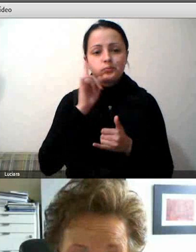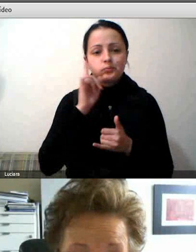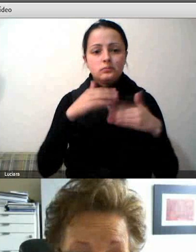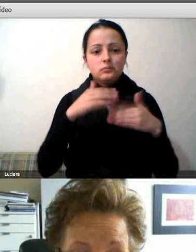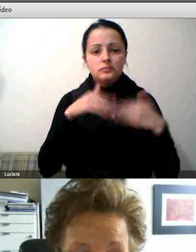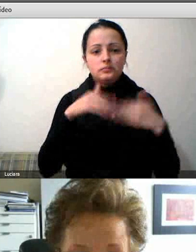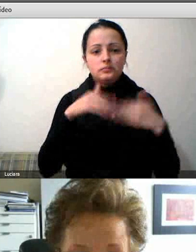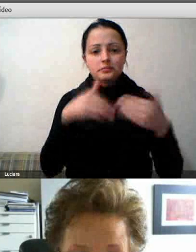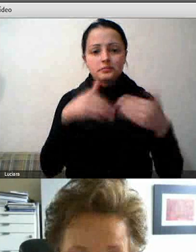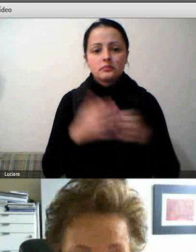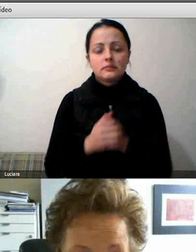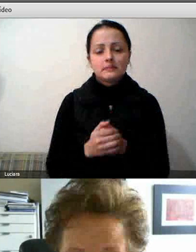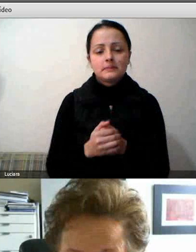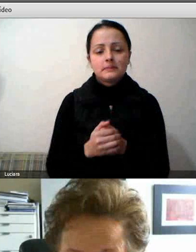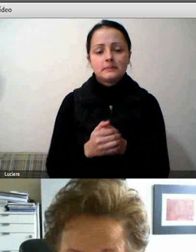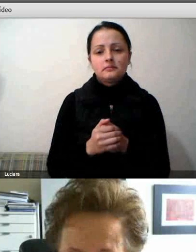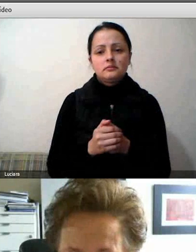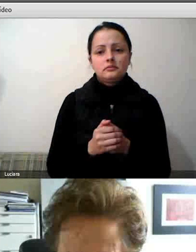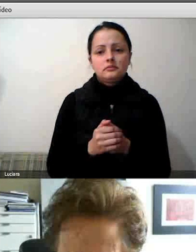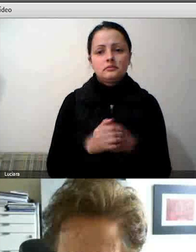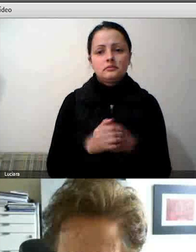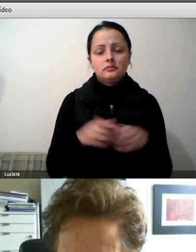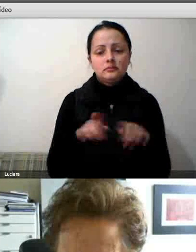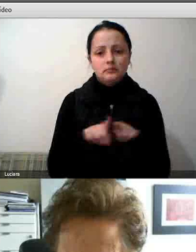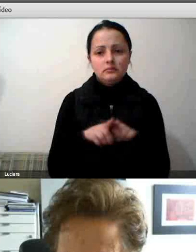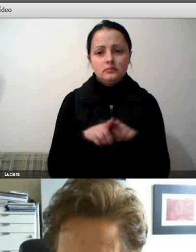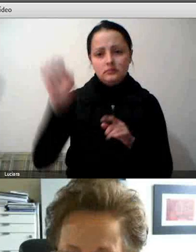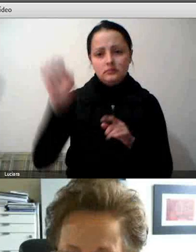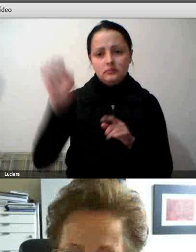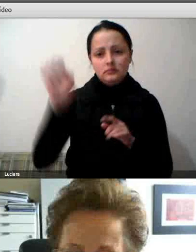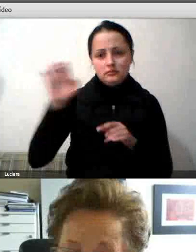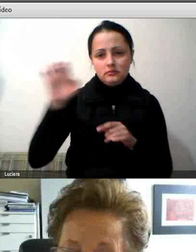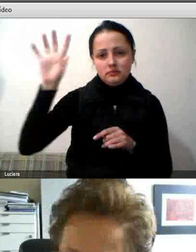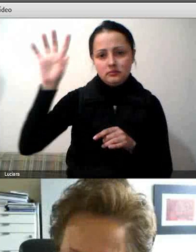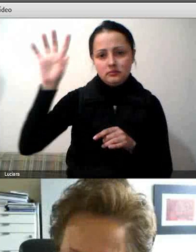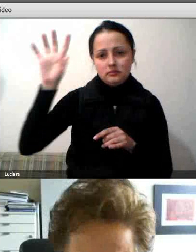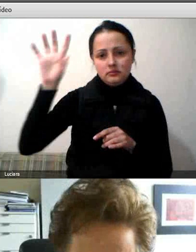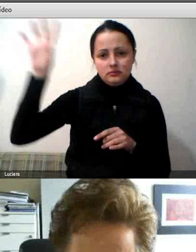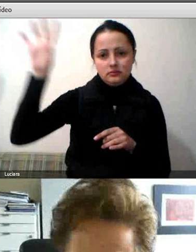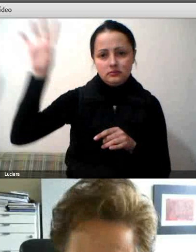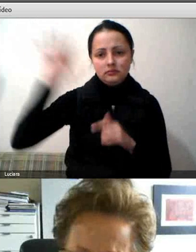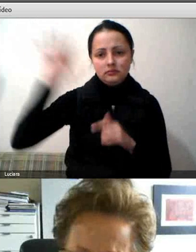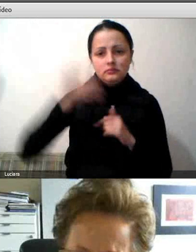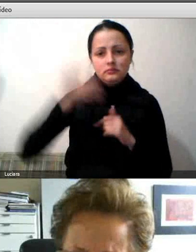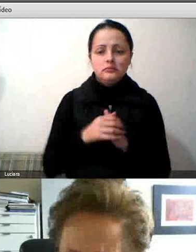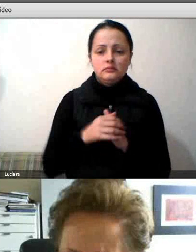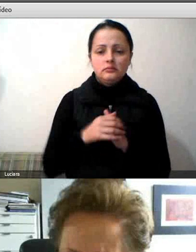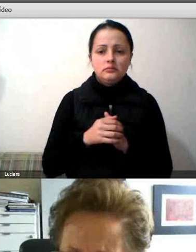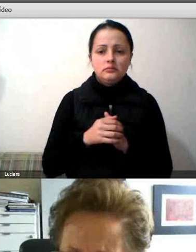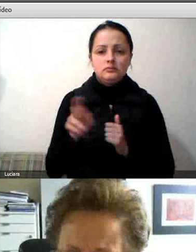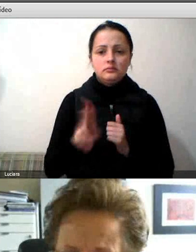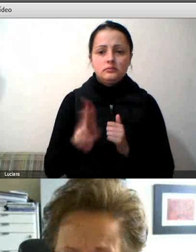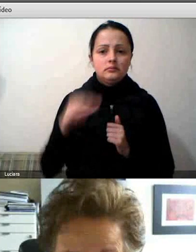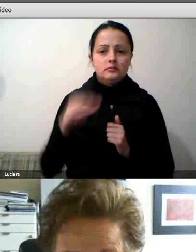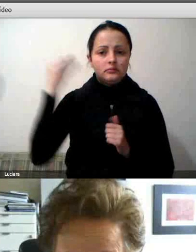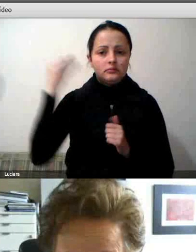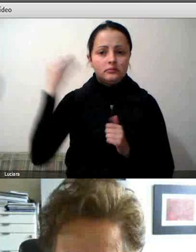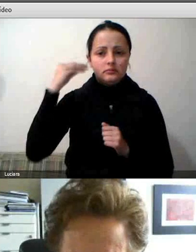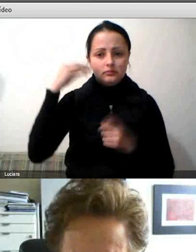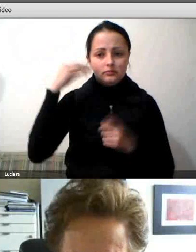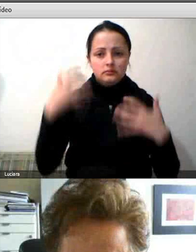e os mecanismos internos do processo de aprendizagem. É muito interessante, se a gente pega toda a psicologia do primeiro